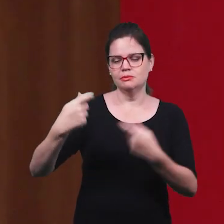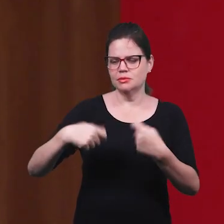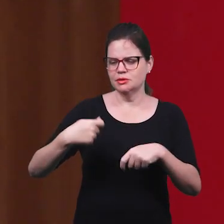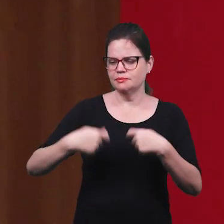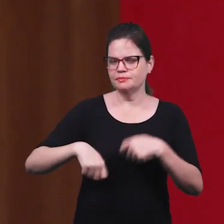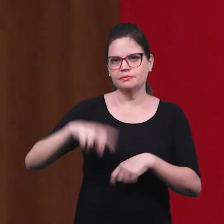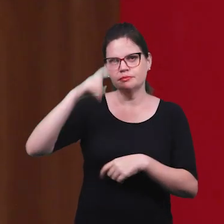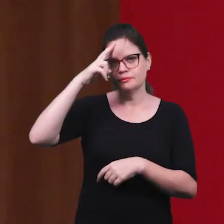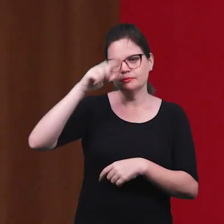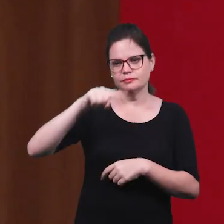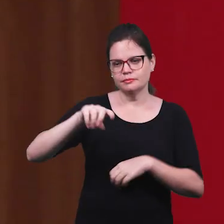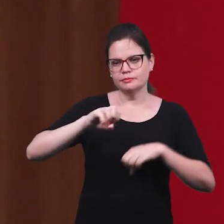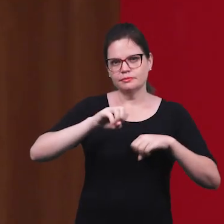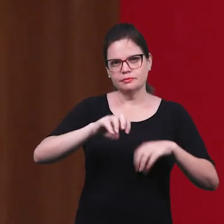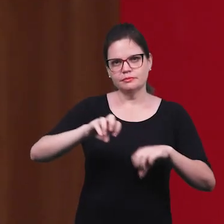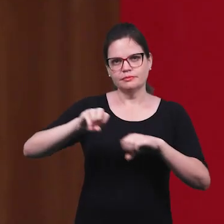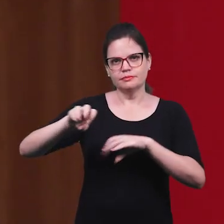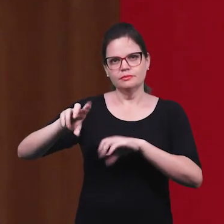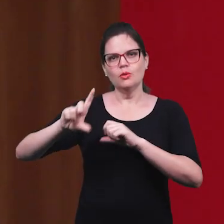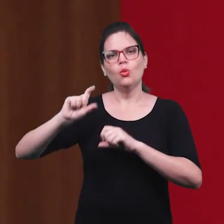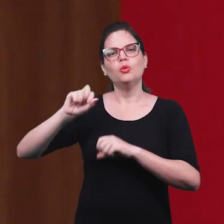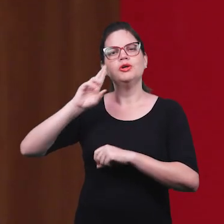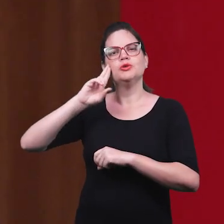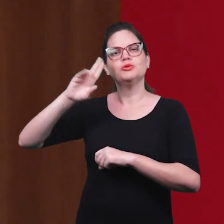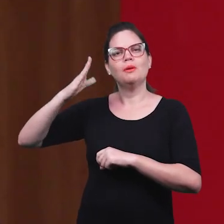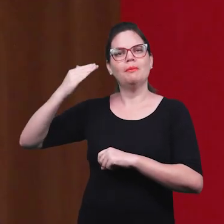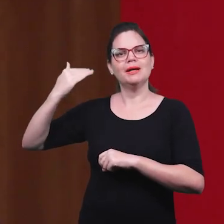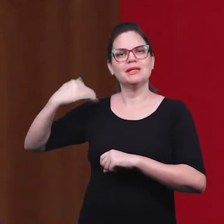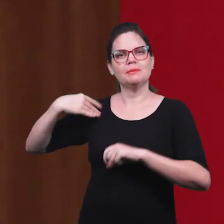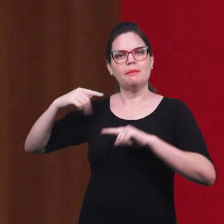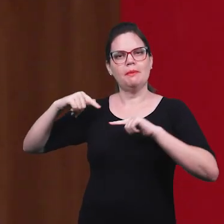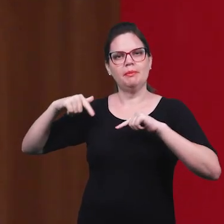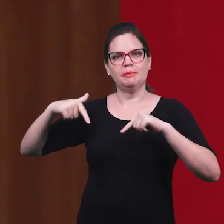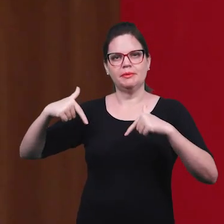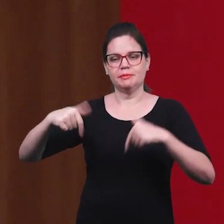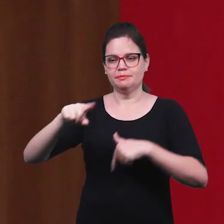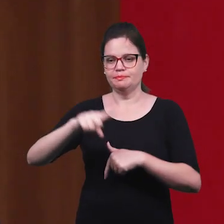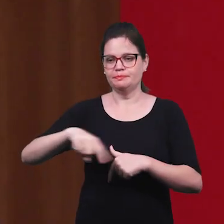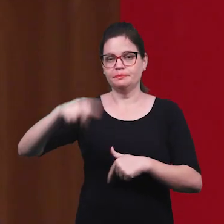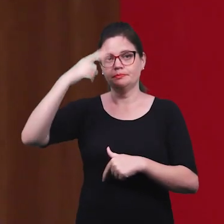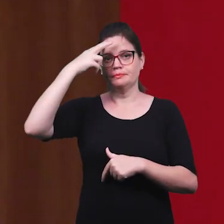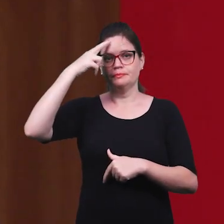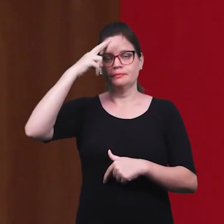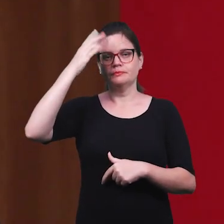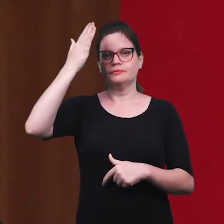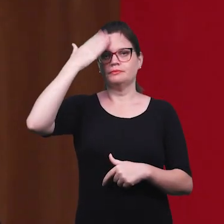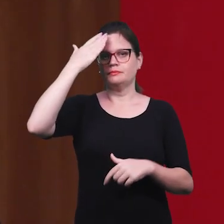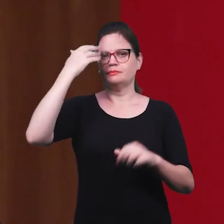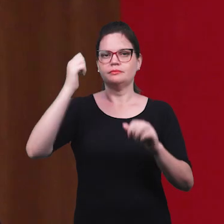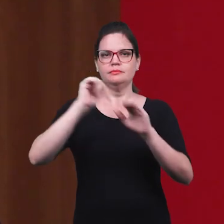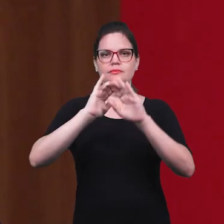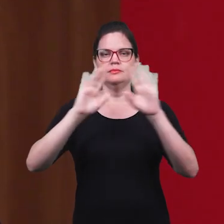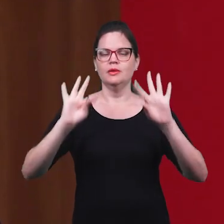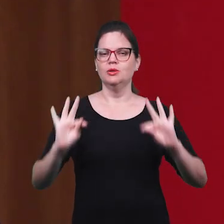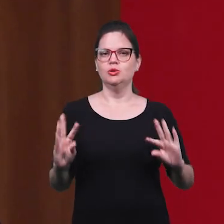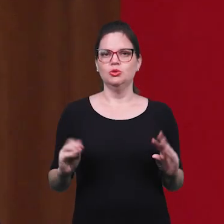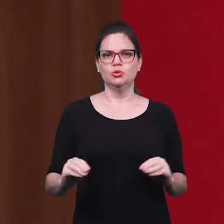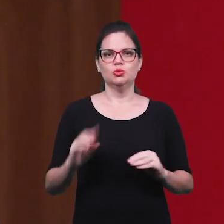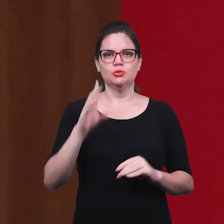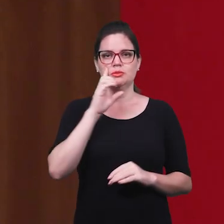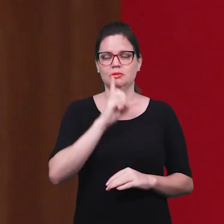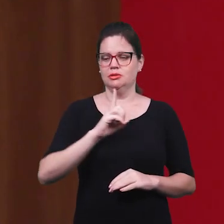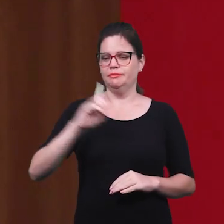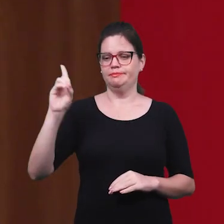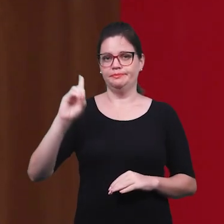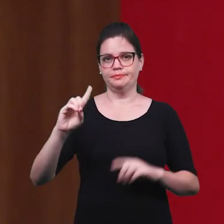geração relatará a outra as proezas do Senhor, para que todos se lembrem e saibam de todas as proezas